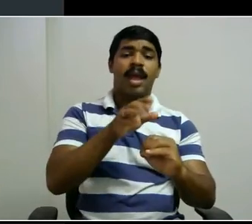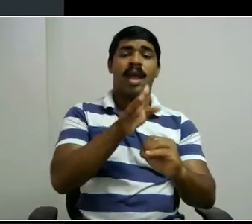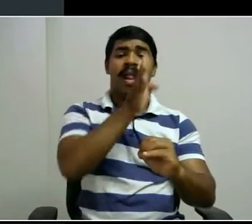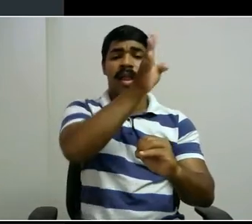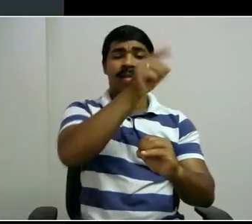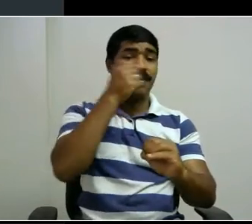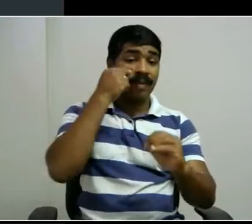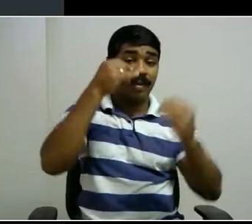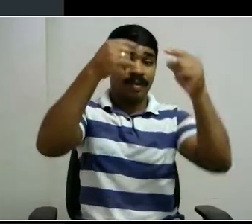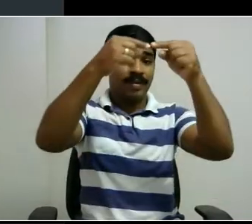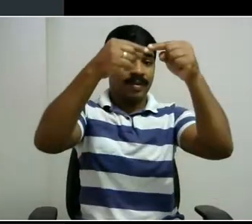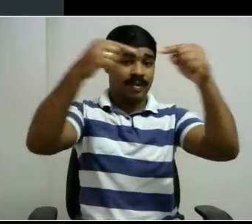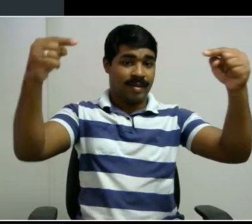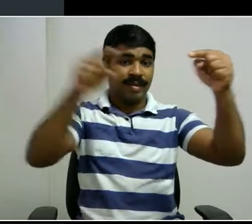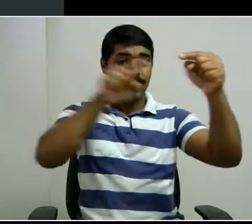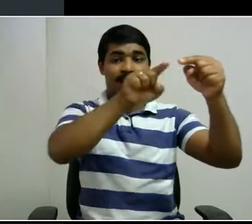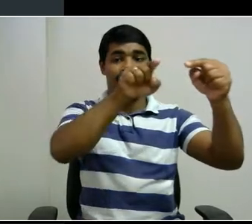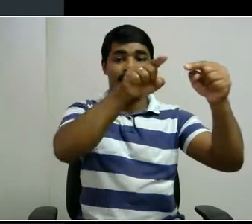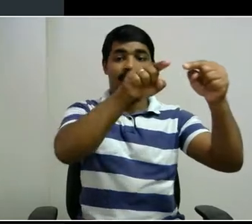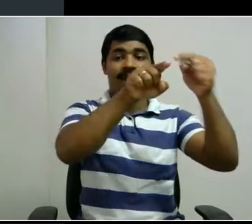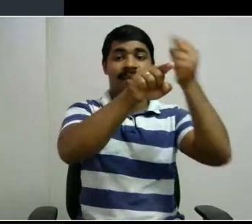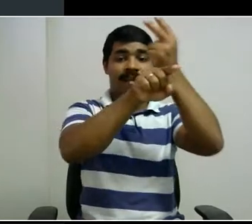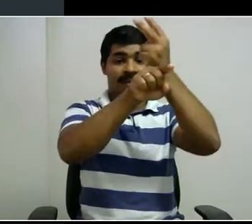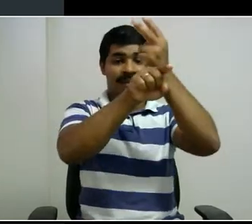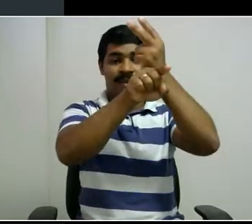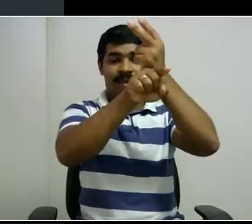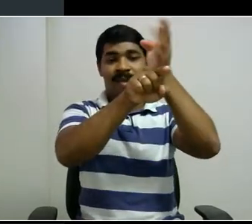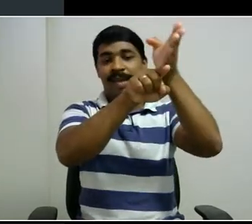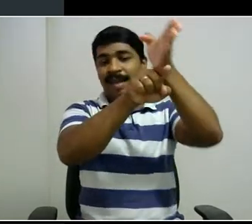o x ele tem que ser menor que menos 2.